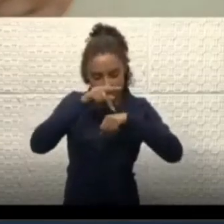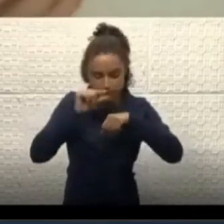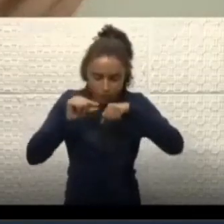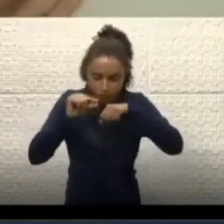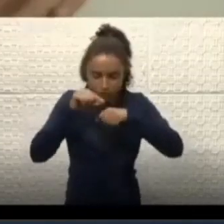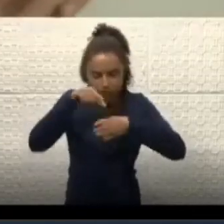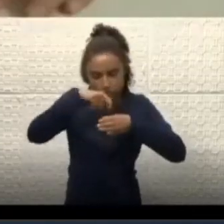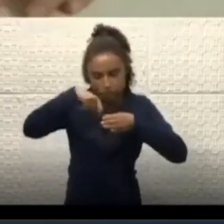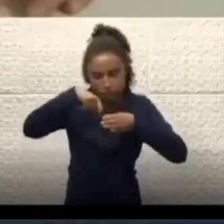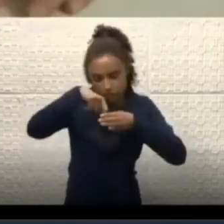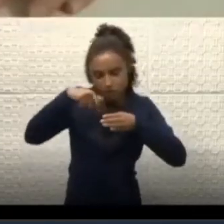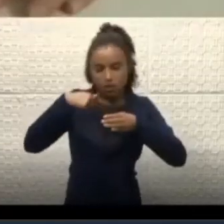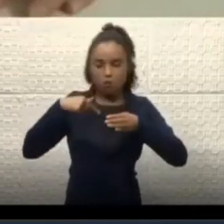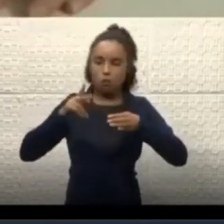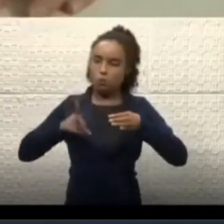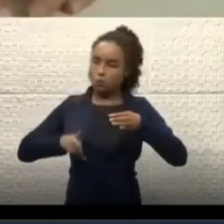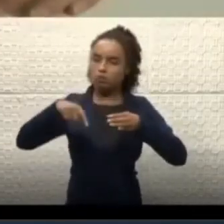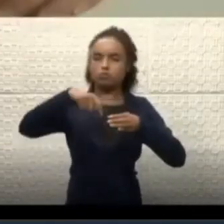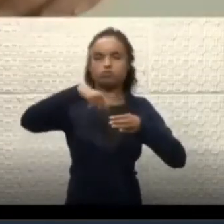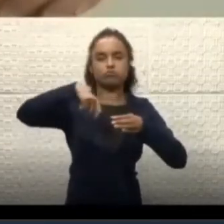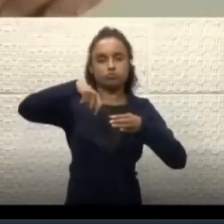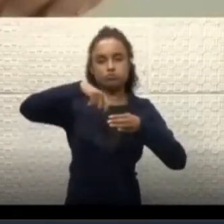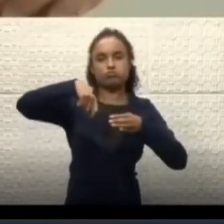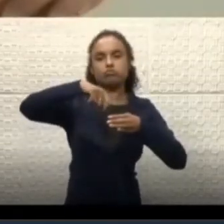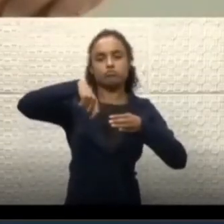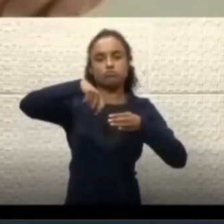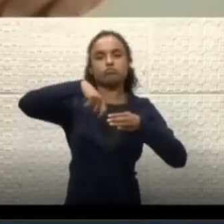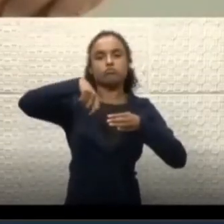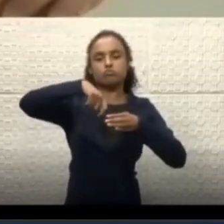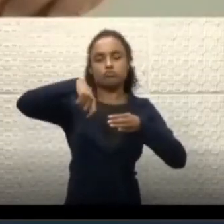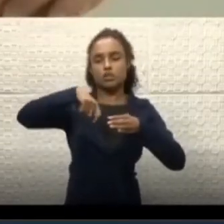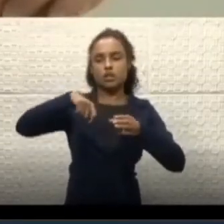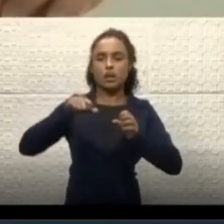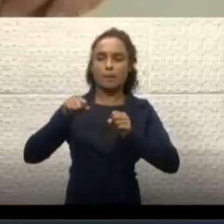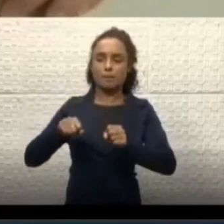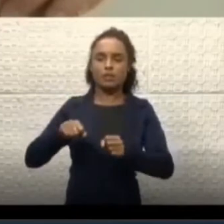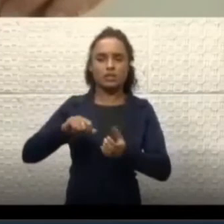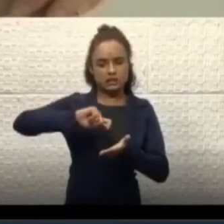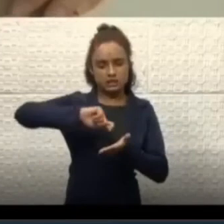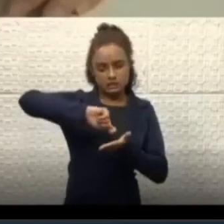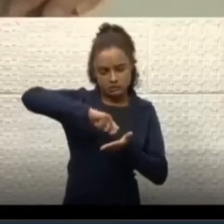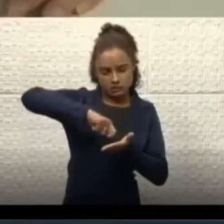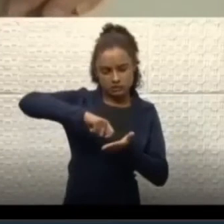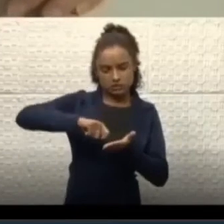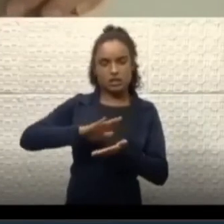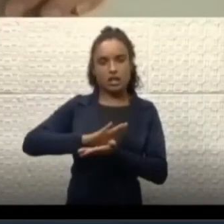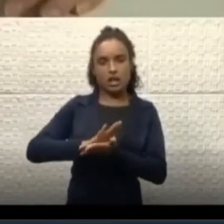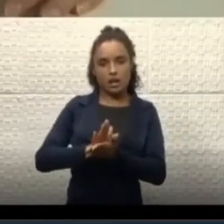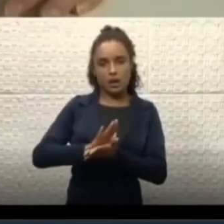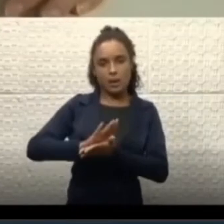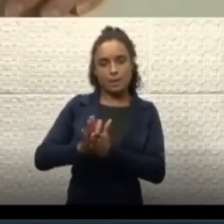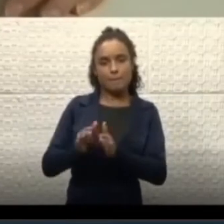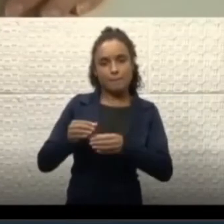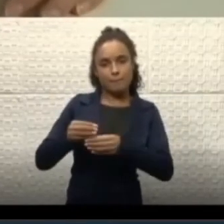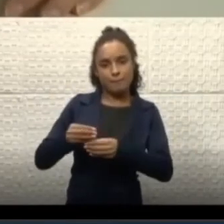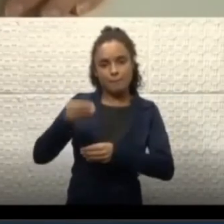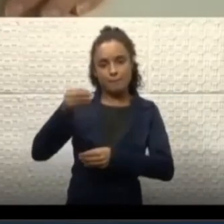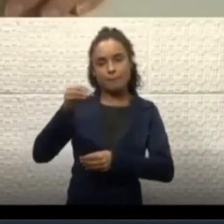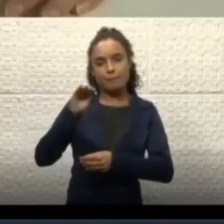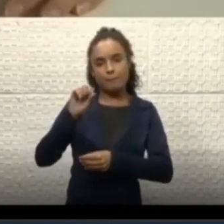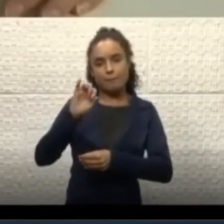continuar sempre até que esses cristais tenham totalmente sido diluídos. Você pode esmagar os cristais com o bastão de vidro que vai facilitar